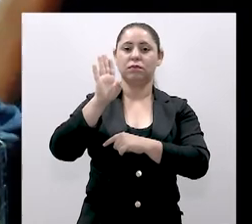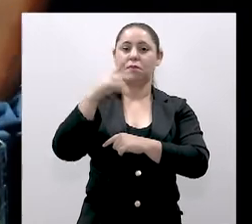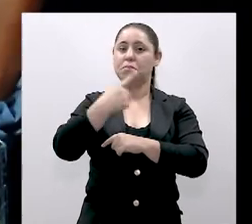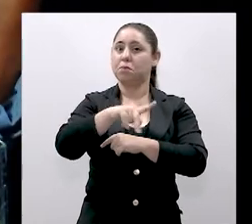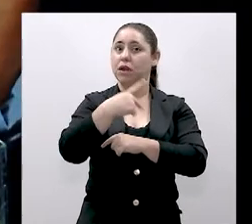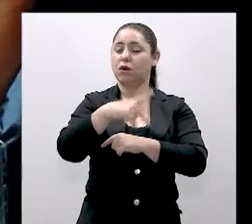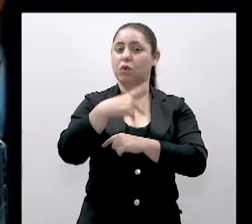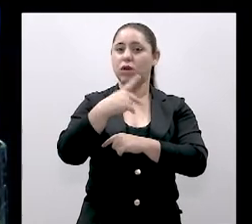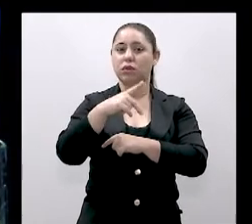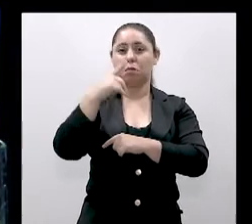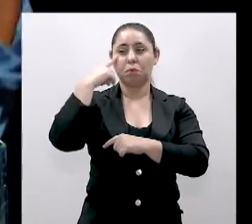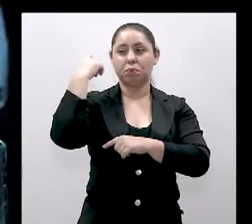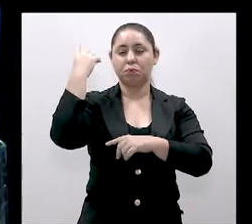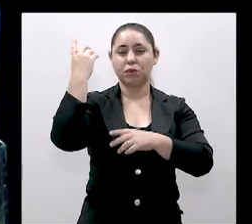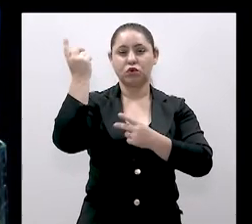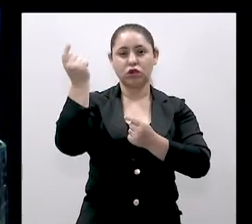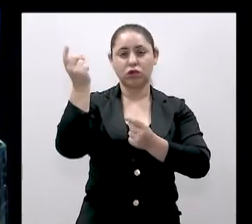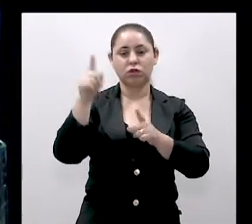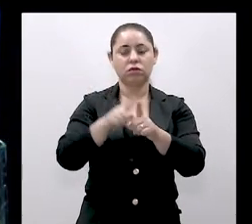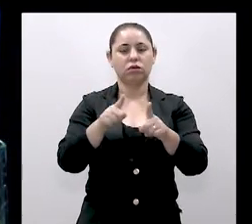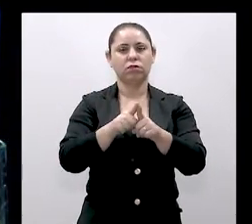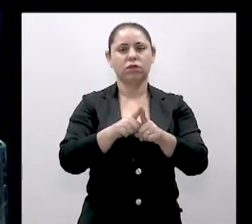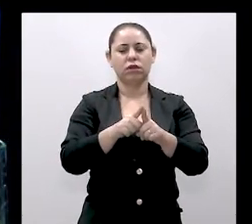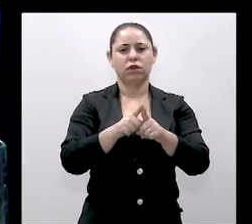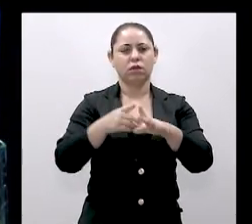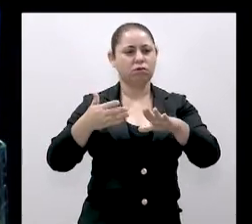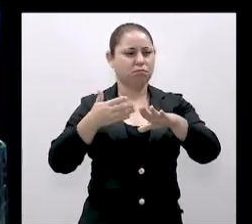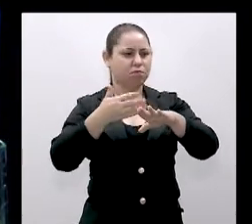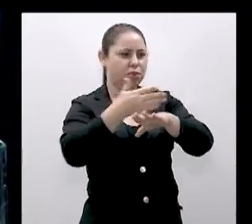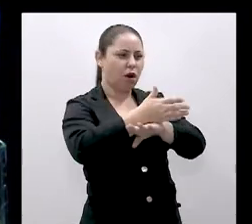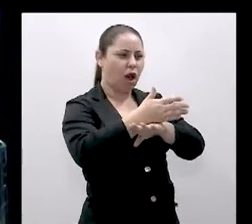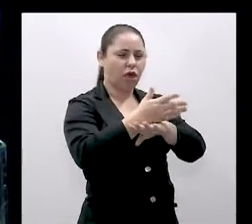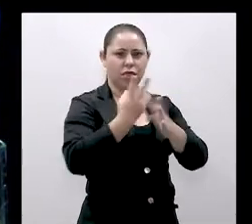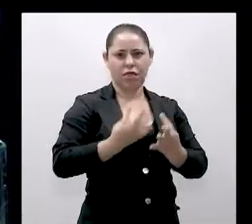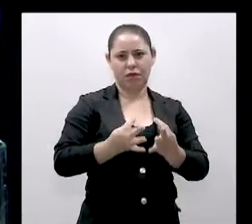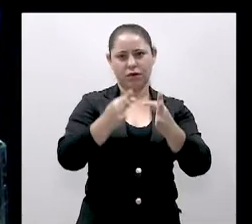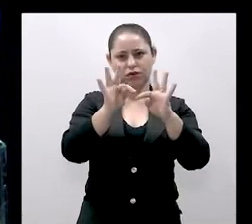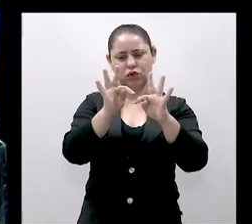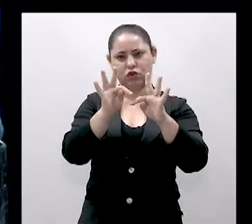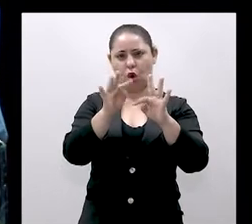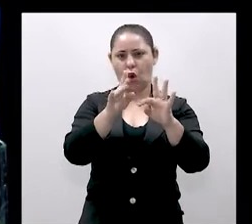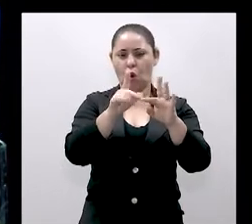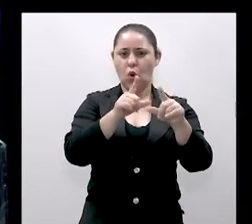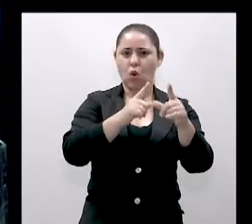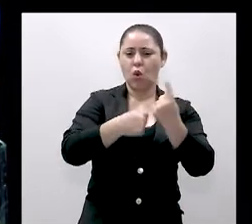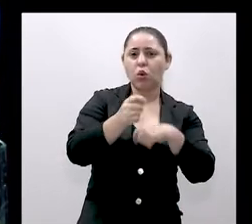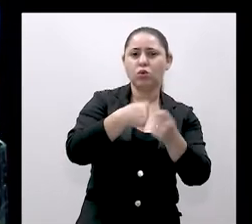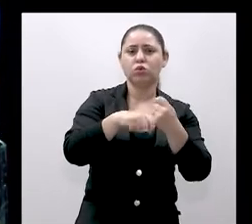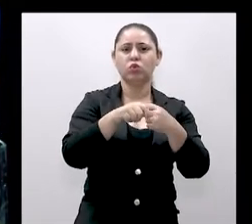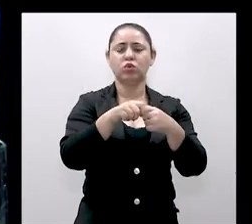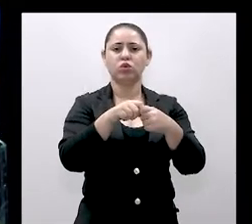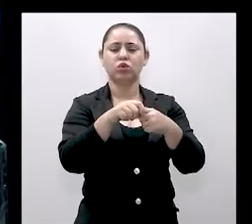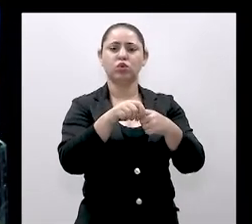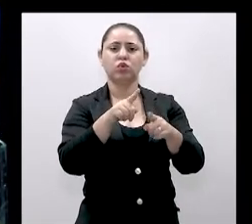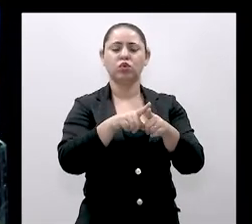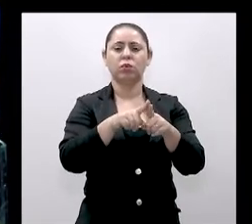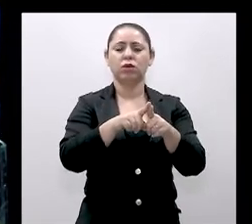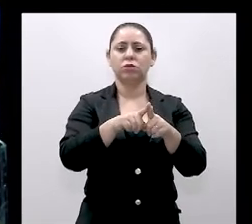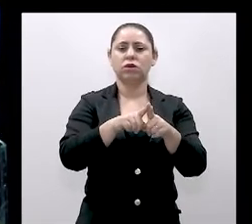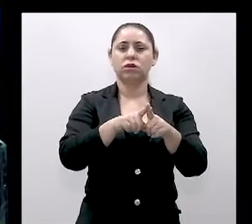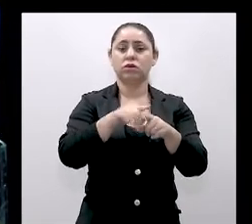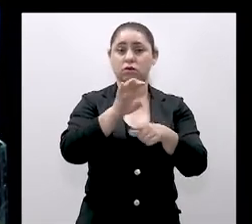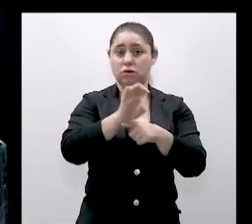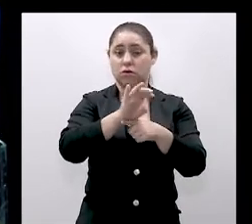Paraguai para o Chile a nossa saída para lá e como a nossa saída é tecnologia e logística